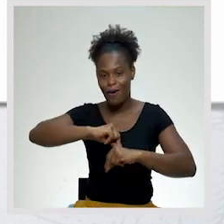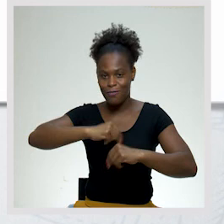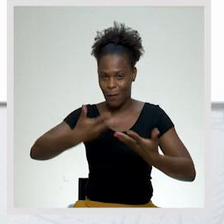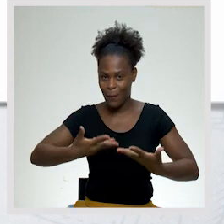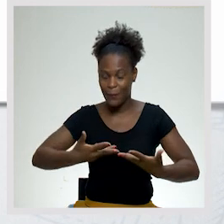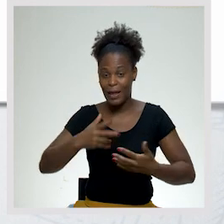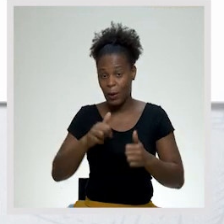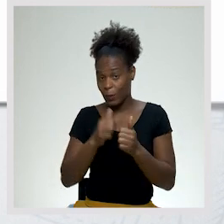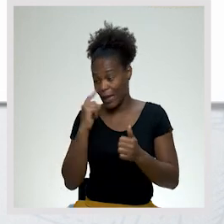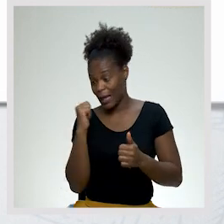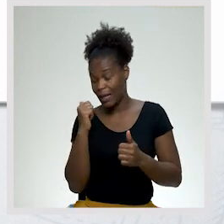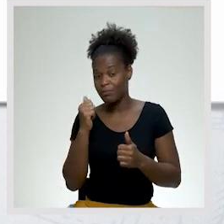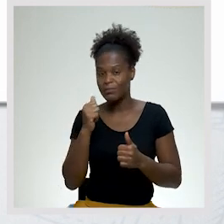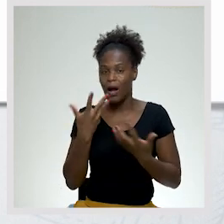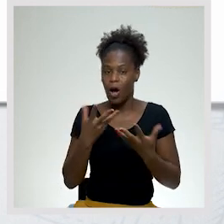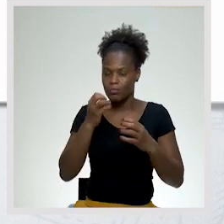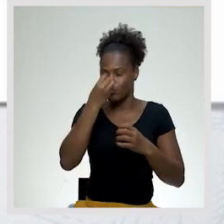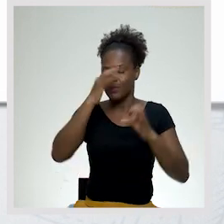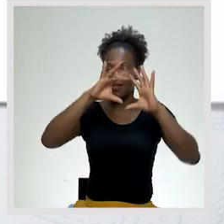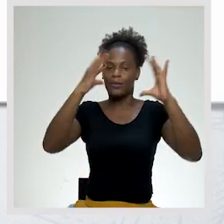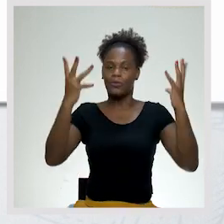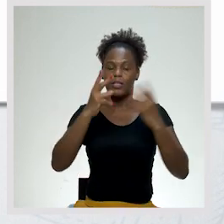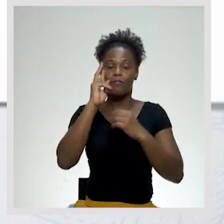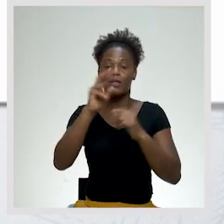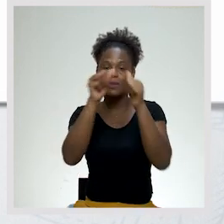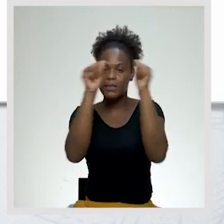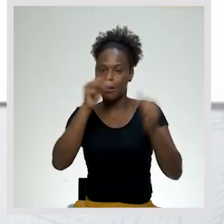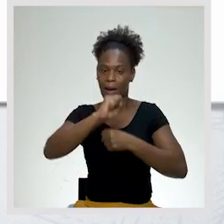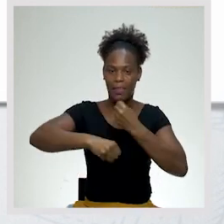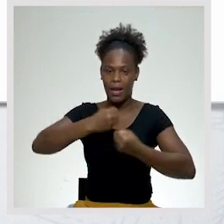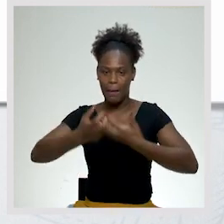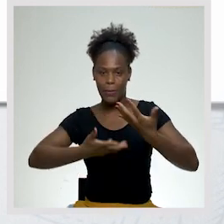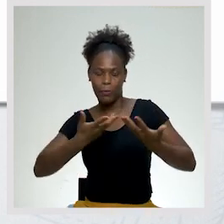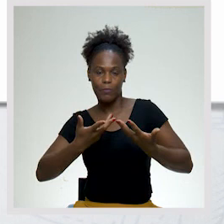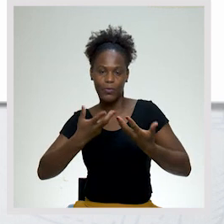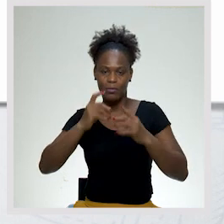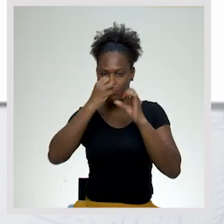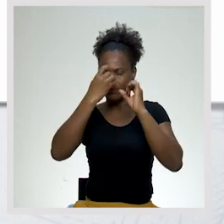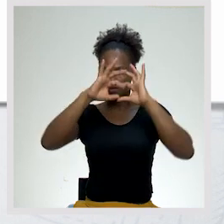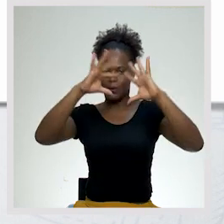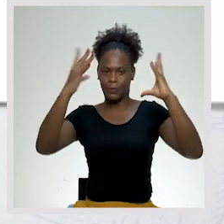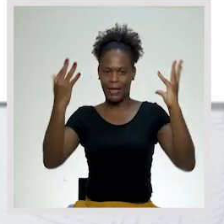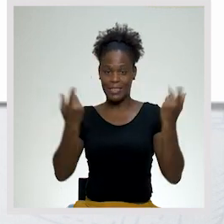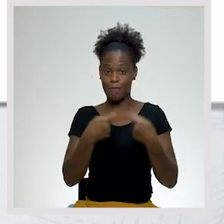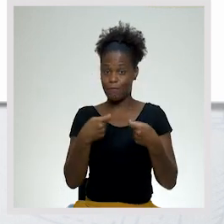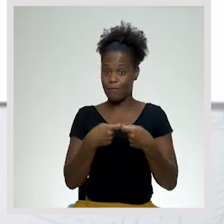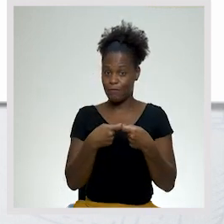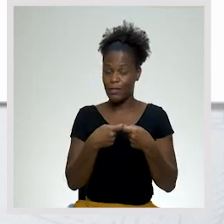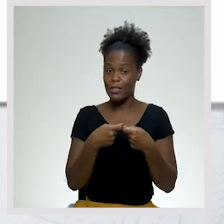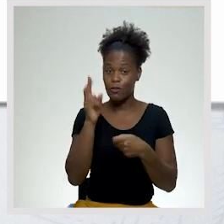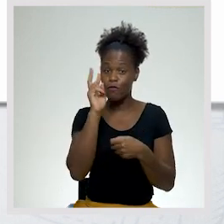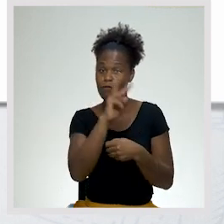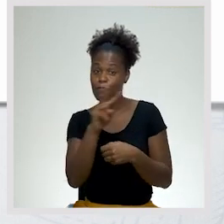Com ele, a natureza passa a ser vista como um sistema dinâmico, uma natureza física,